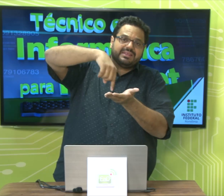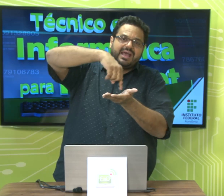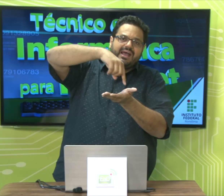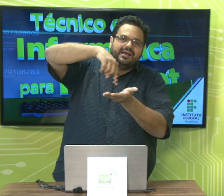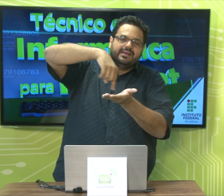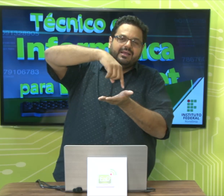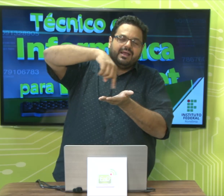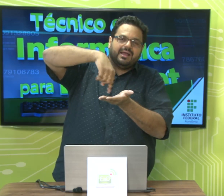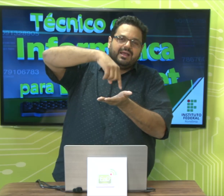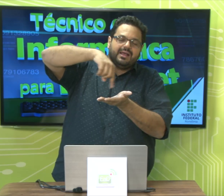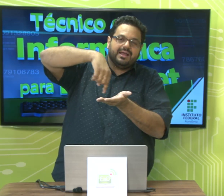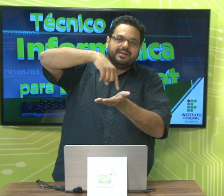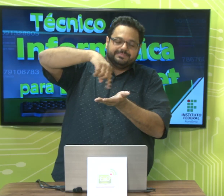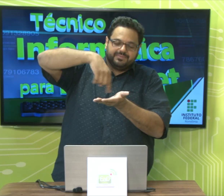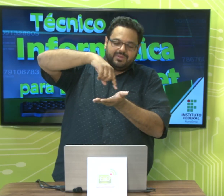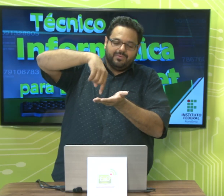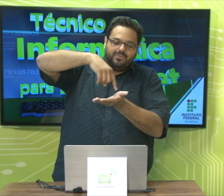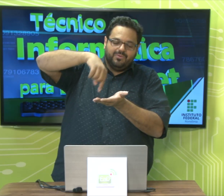vai afetar